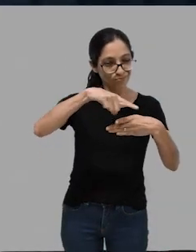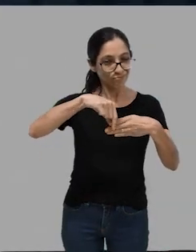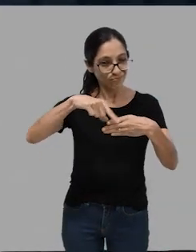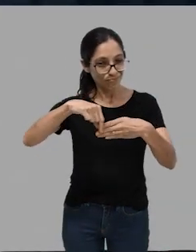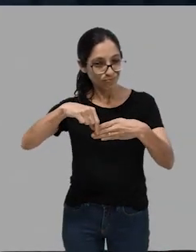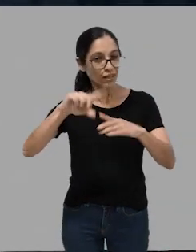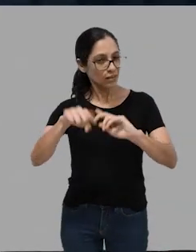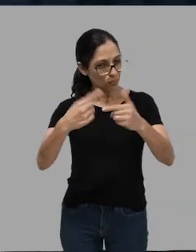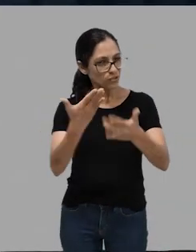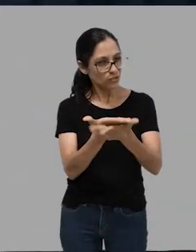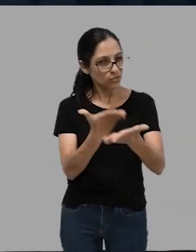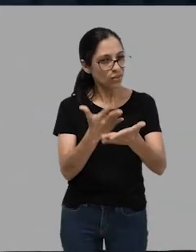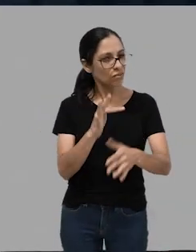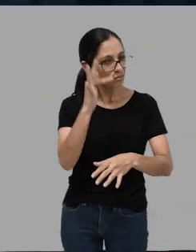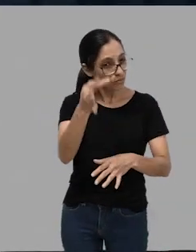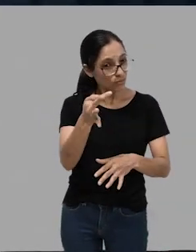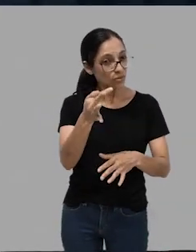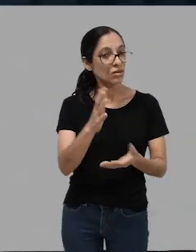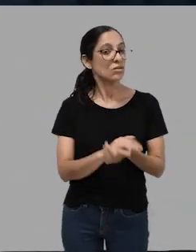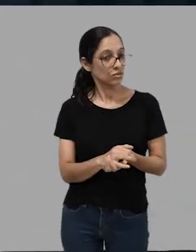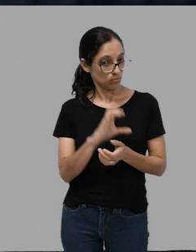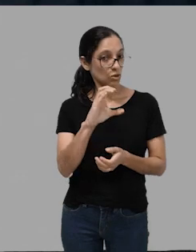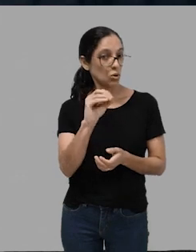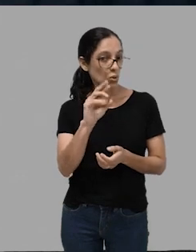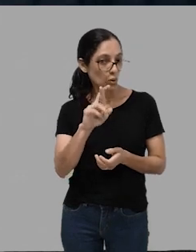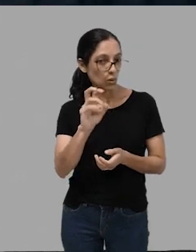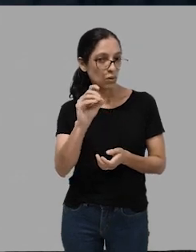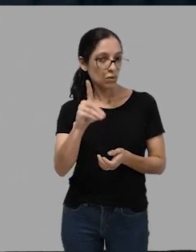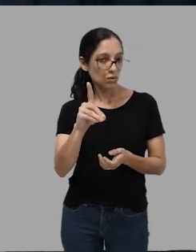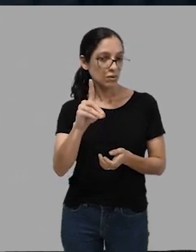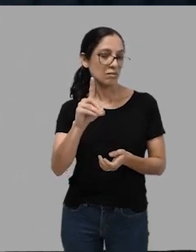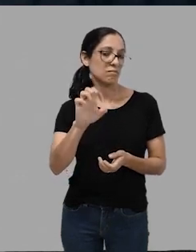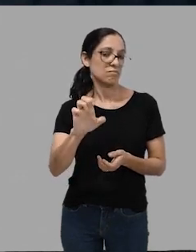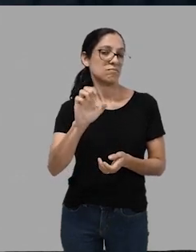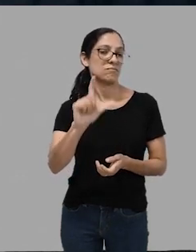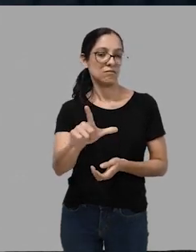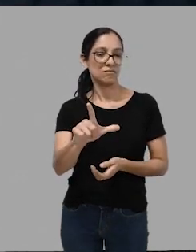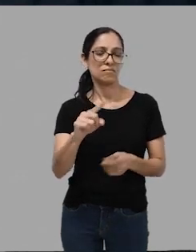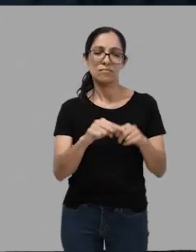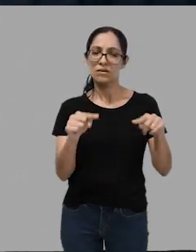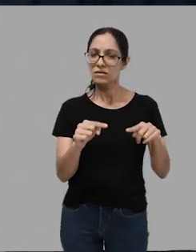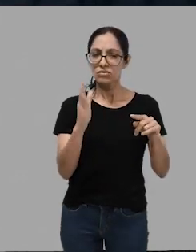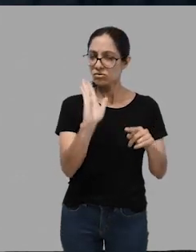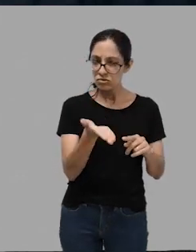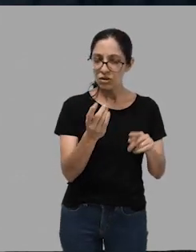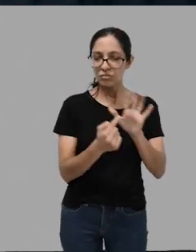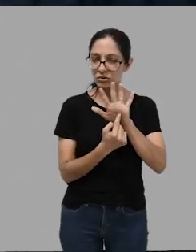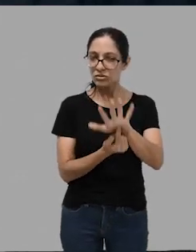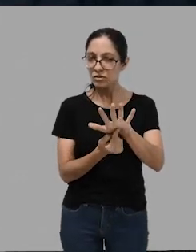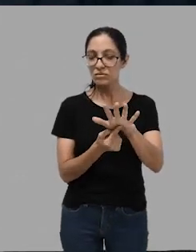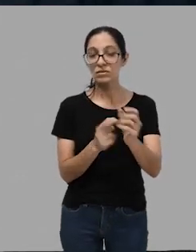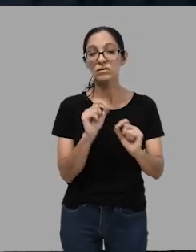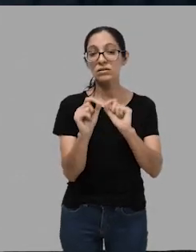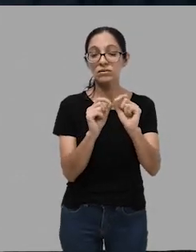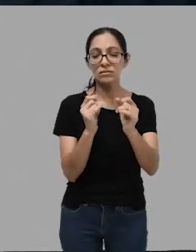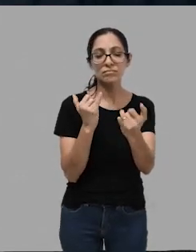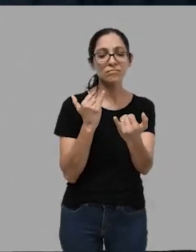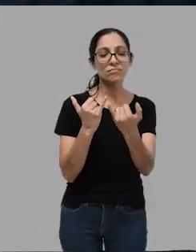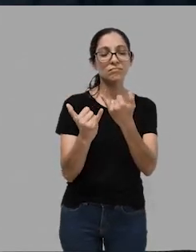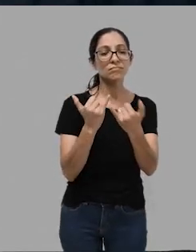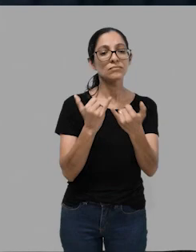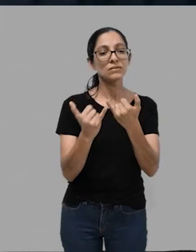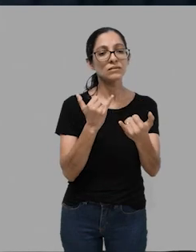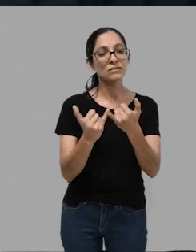este esta produção literária cordel mas eu já trouxe aqui já adiantando que é uma semelhança